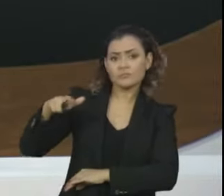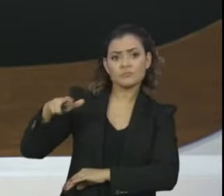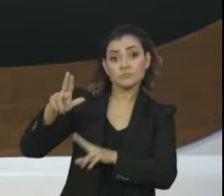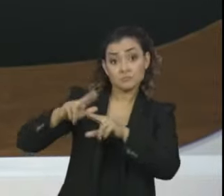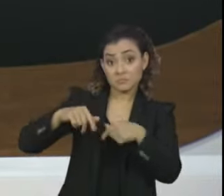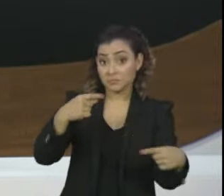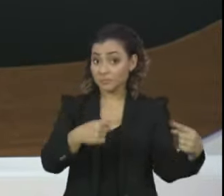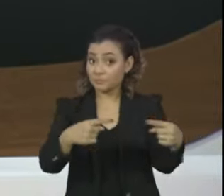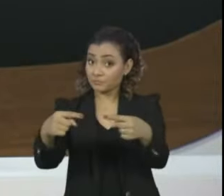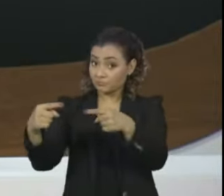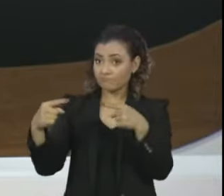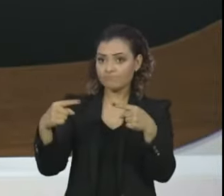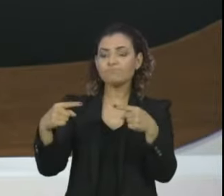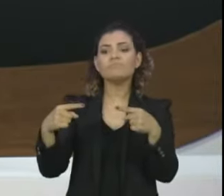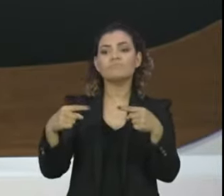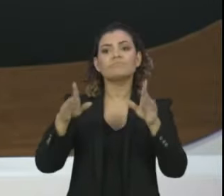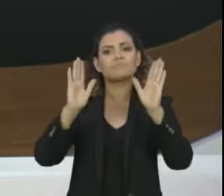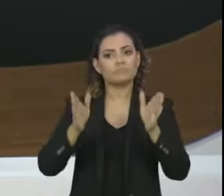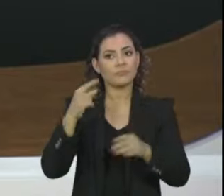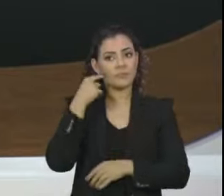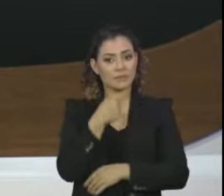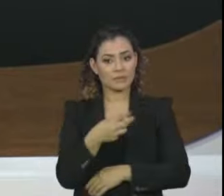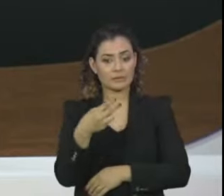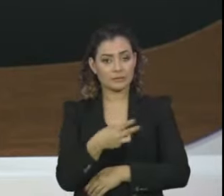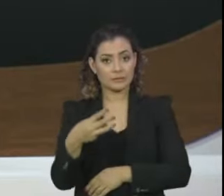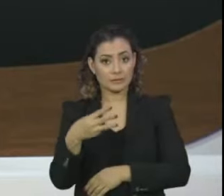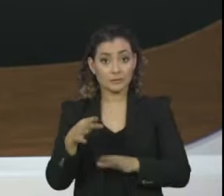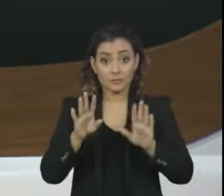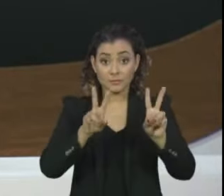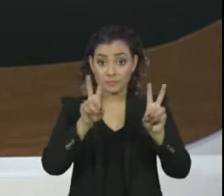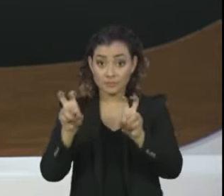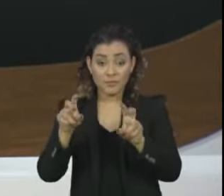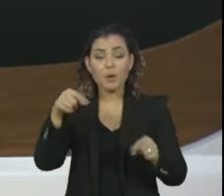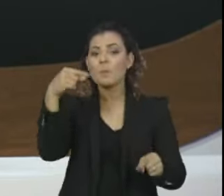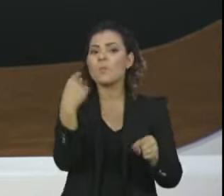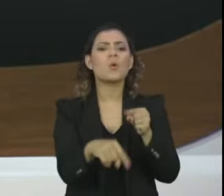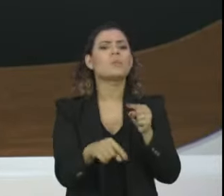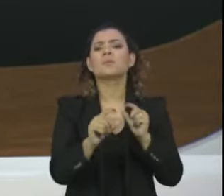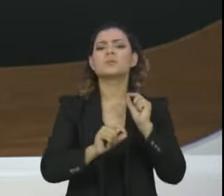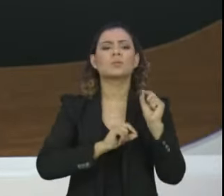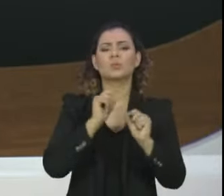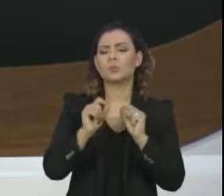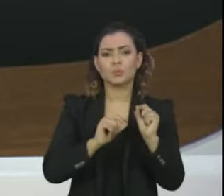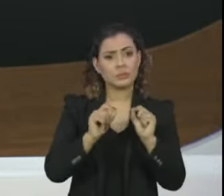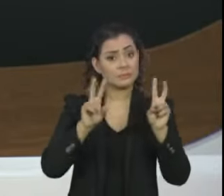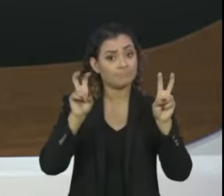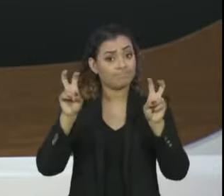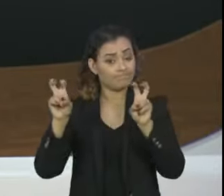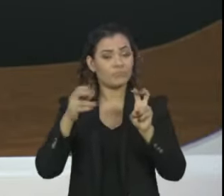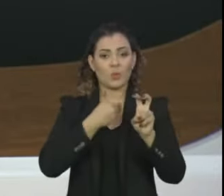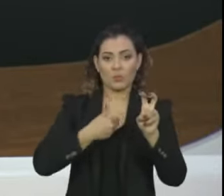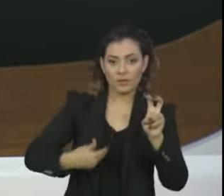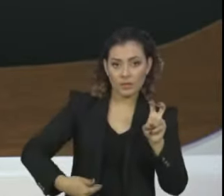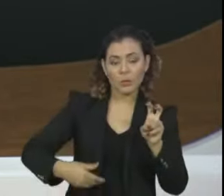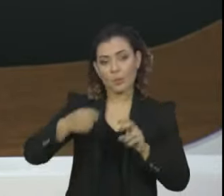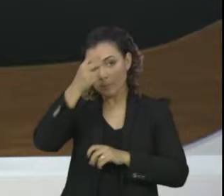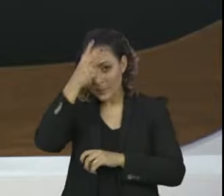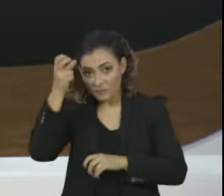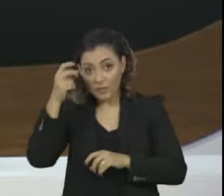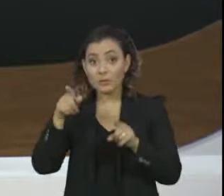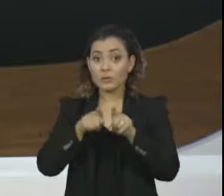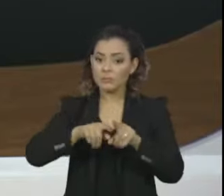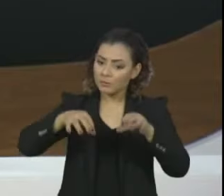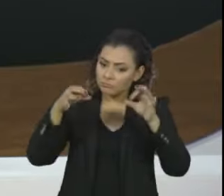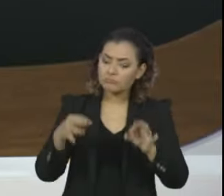discussões políticas e jurídicas nas últimas semanas em razão da proibição determinada por governadores e prefeitos e